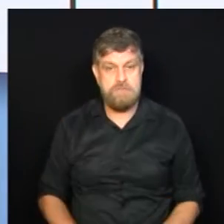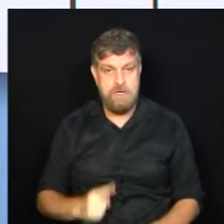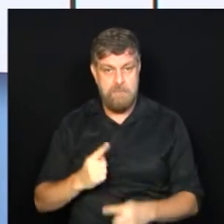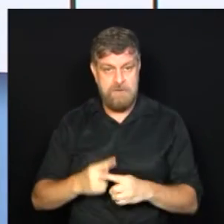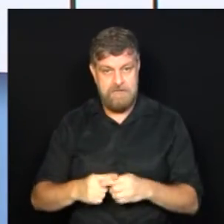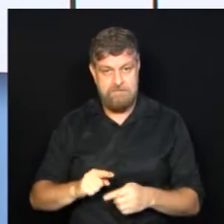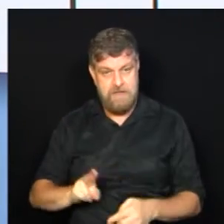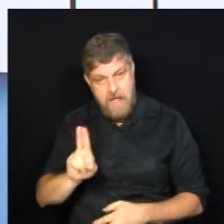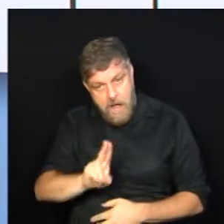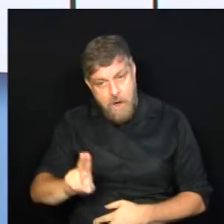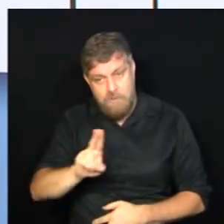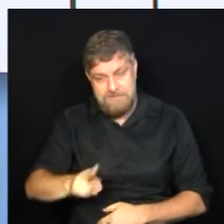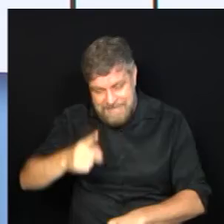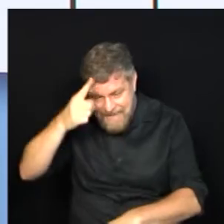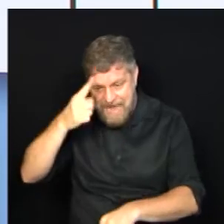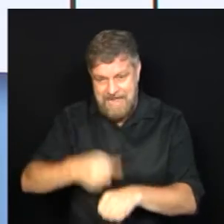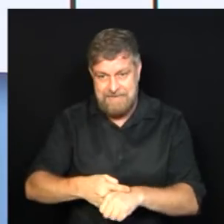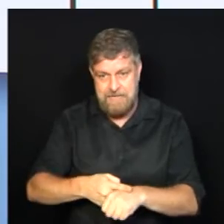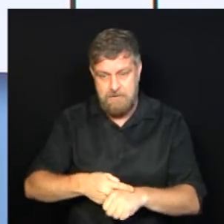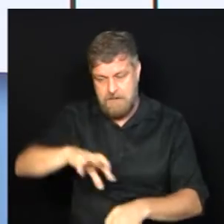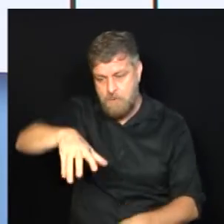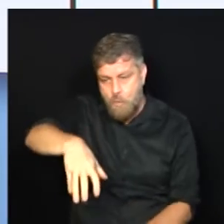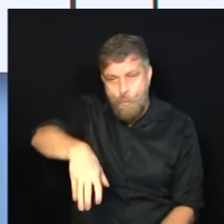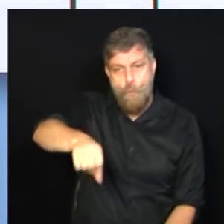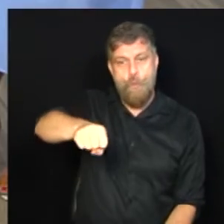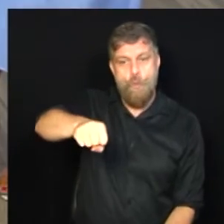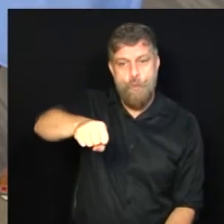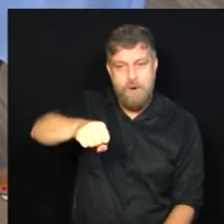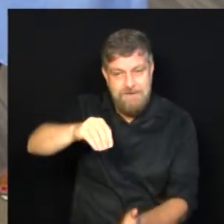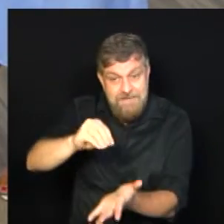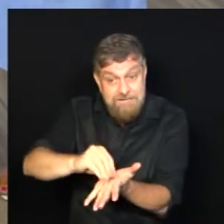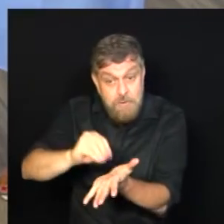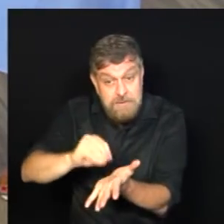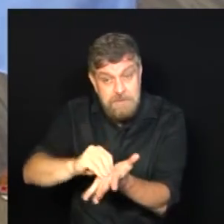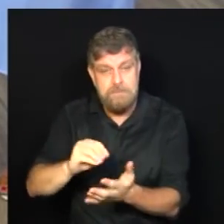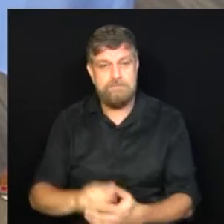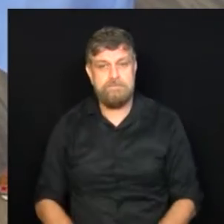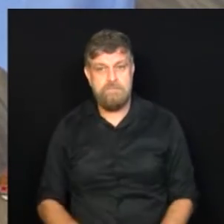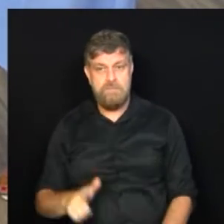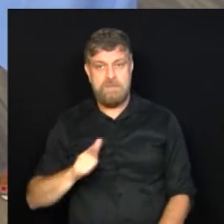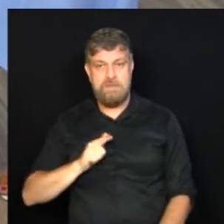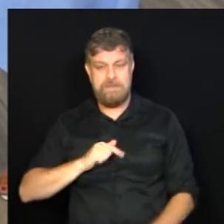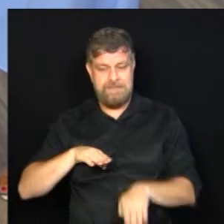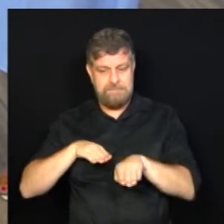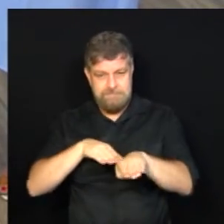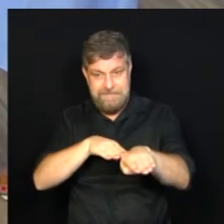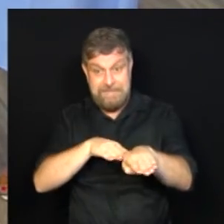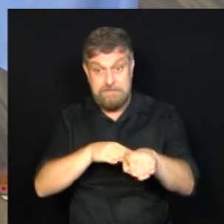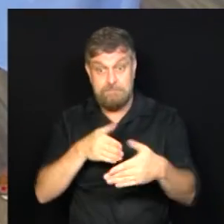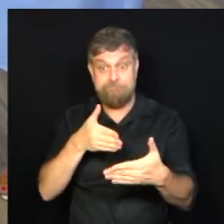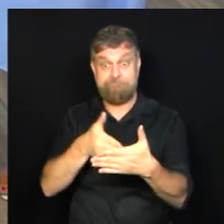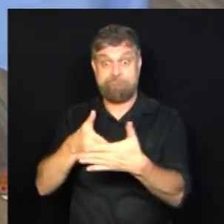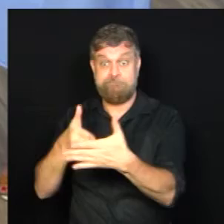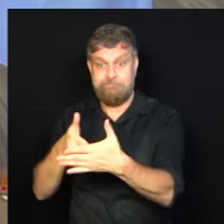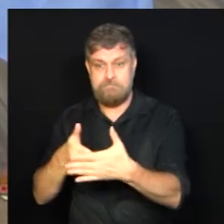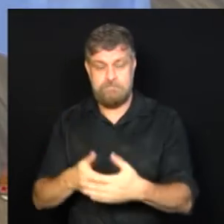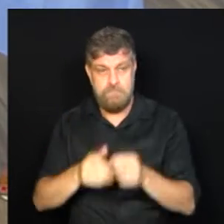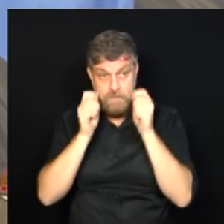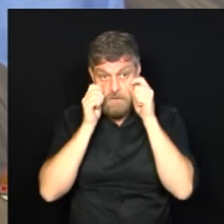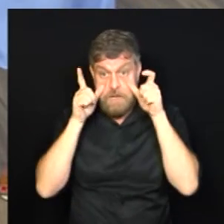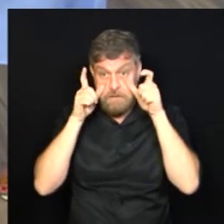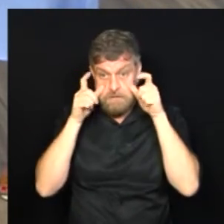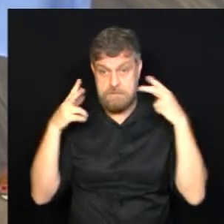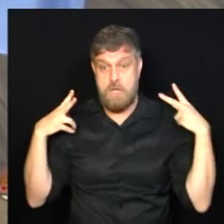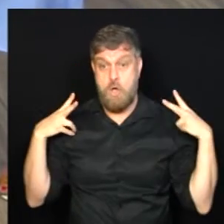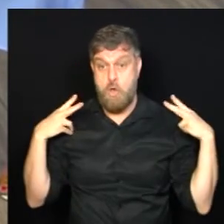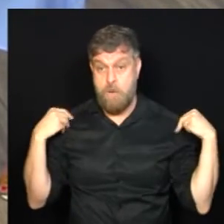ser utilizado nesse momento de interrupção. E temos ainda, Gabriel, bloqueio de trânsito também. Então, atenção aos